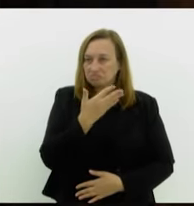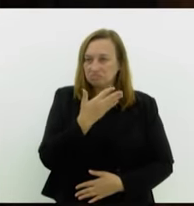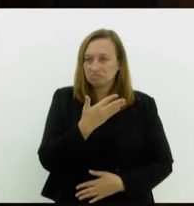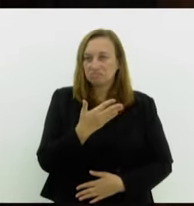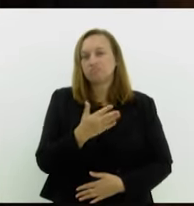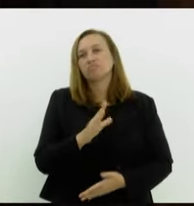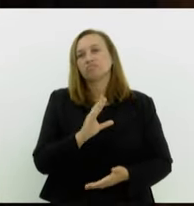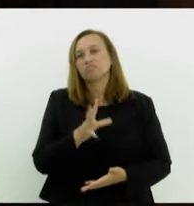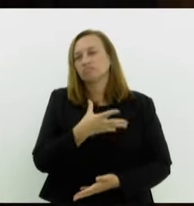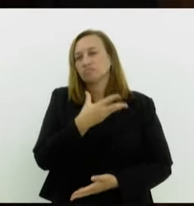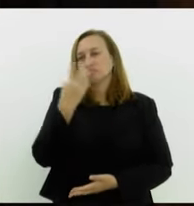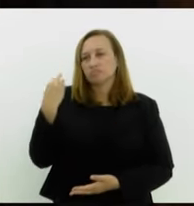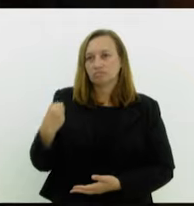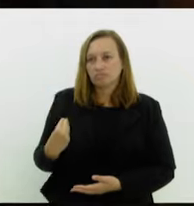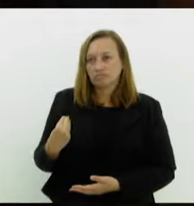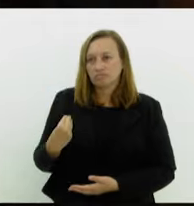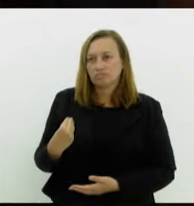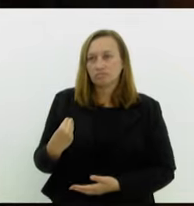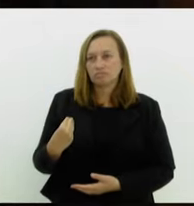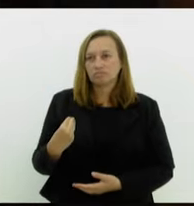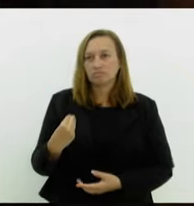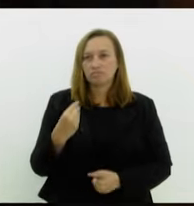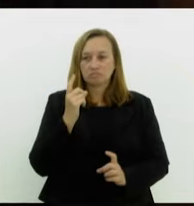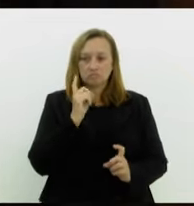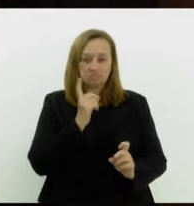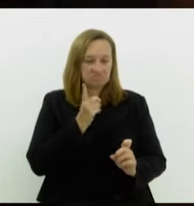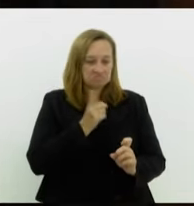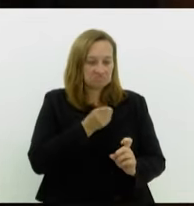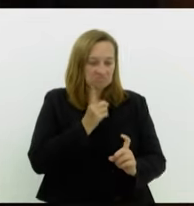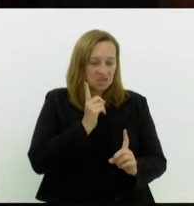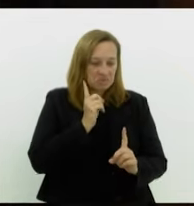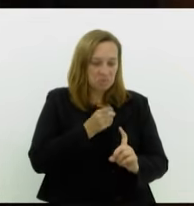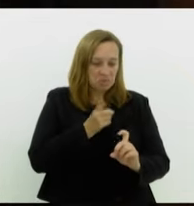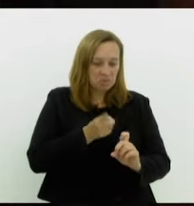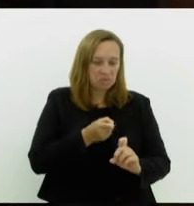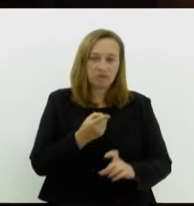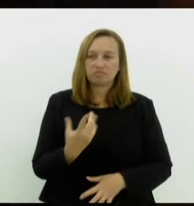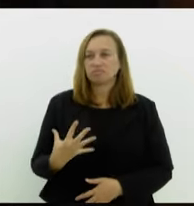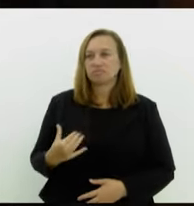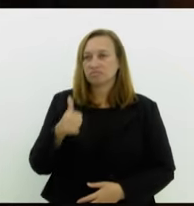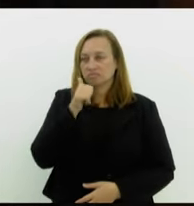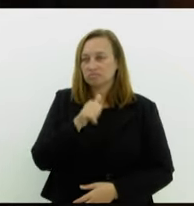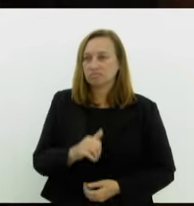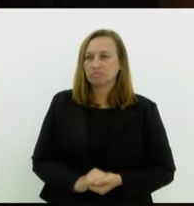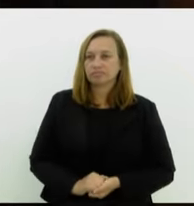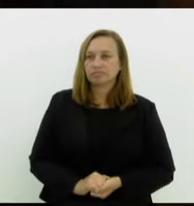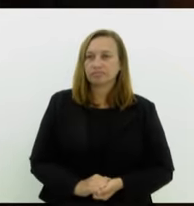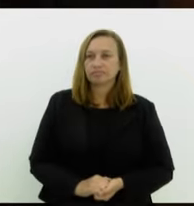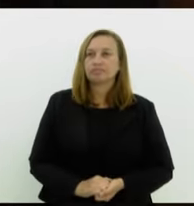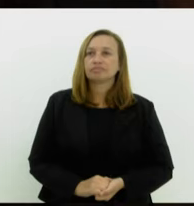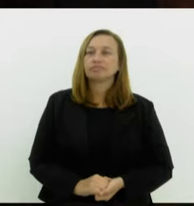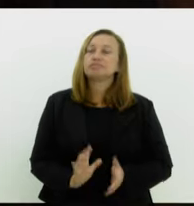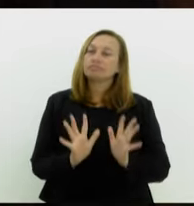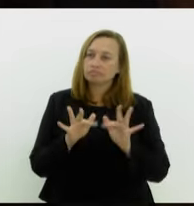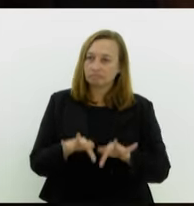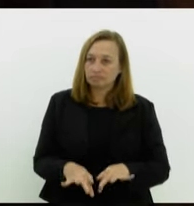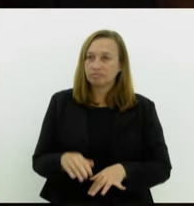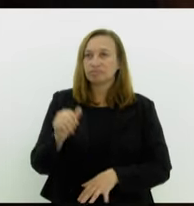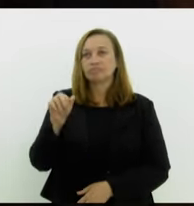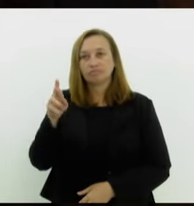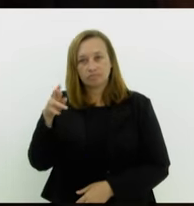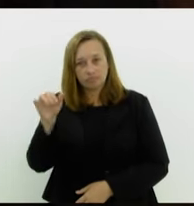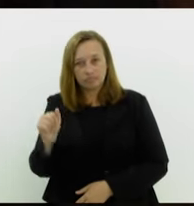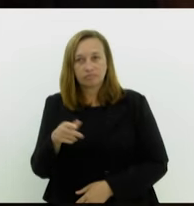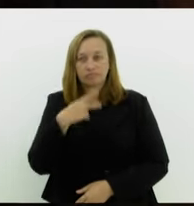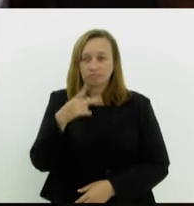apagamento e nenhuma ofensa que tenha como base a nossa condição Feminina eu termino Soraia